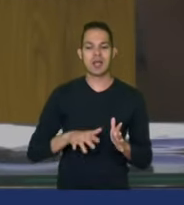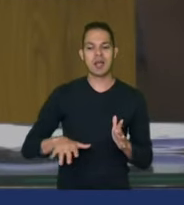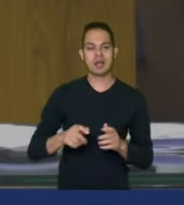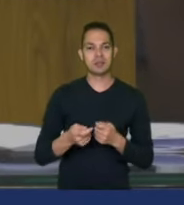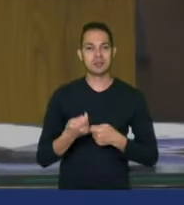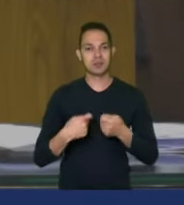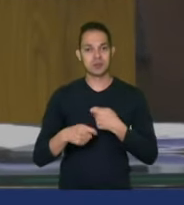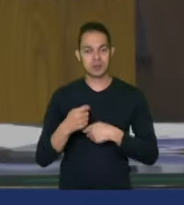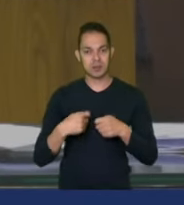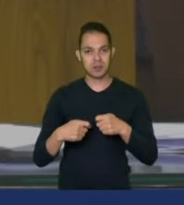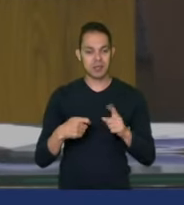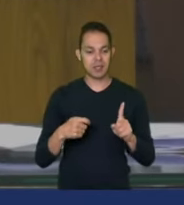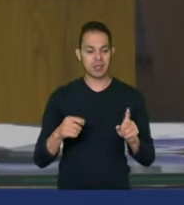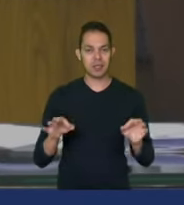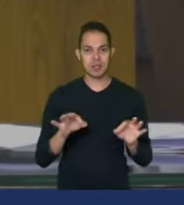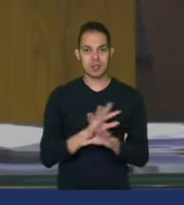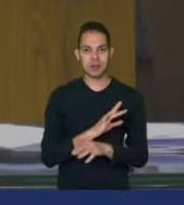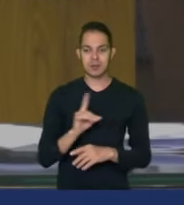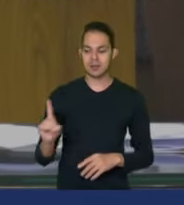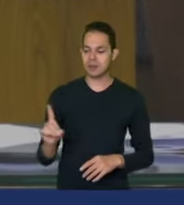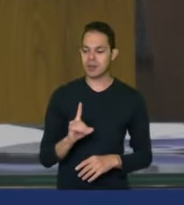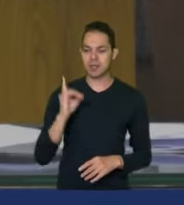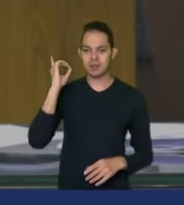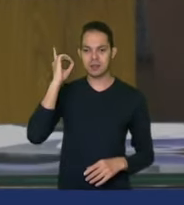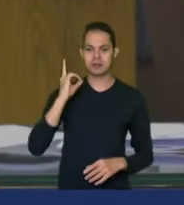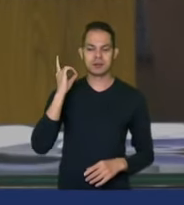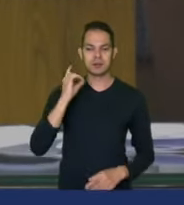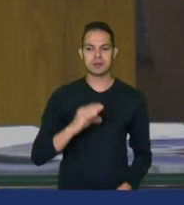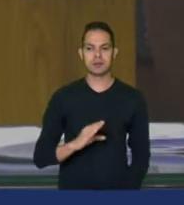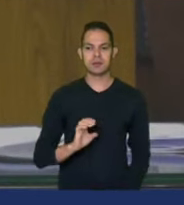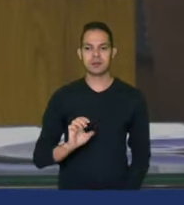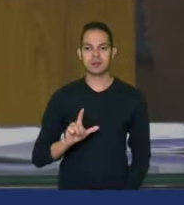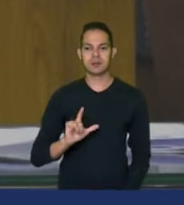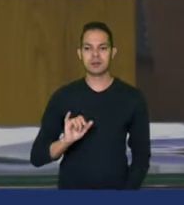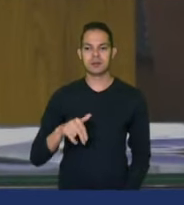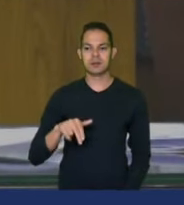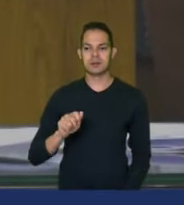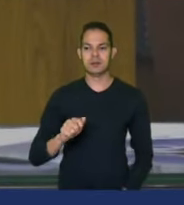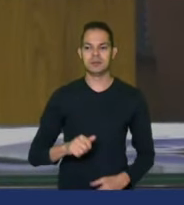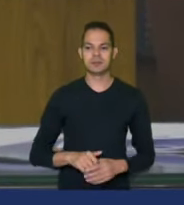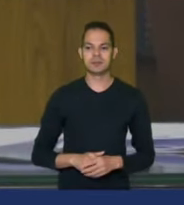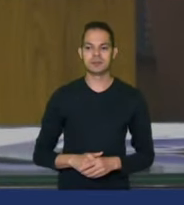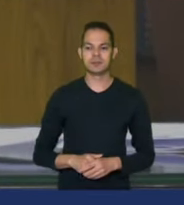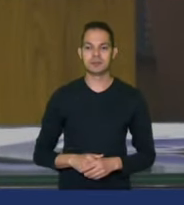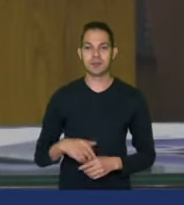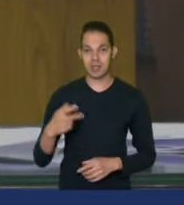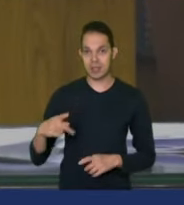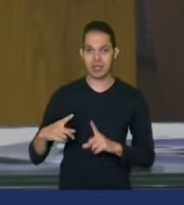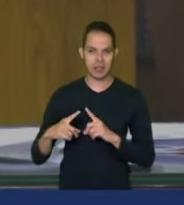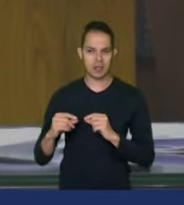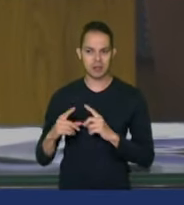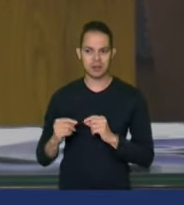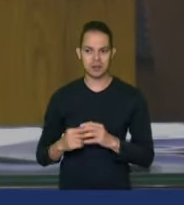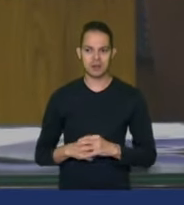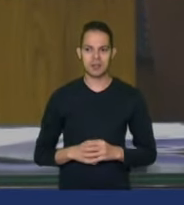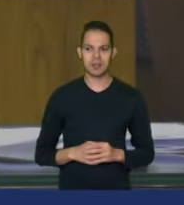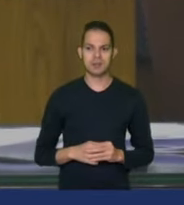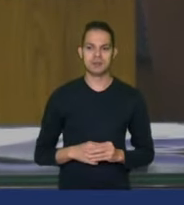e depois vamos ouvir a deputada Celina Leão aqui do Distrito Federal.